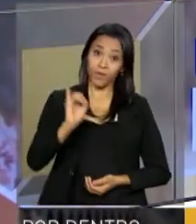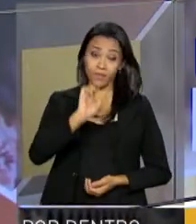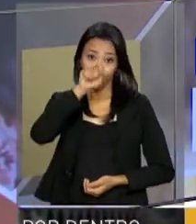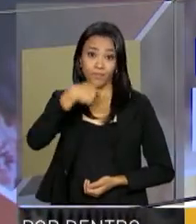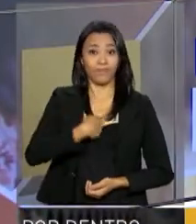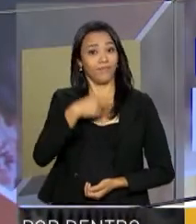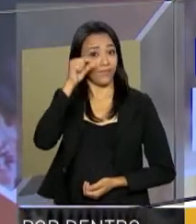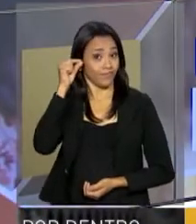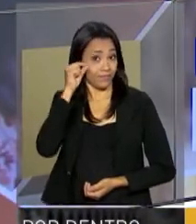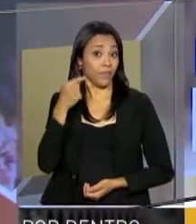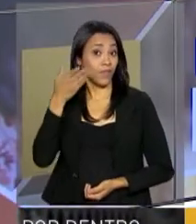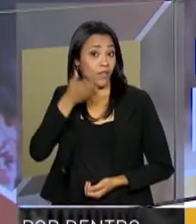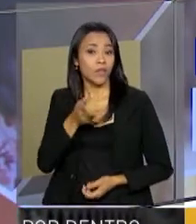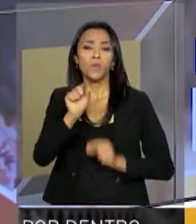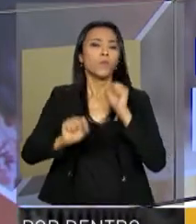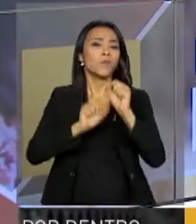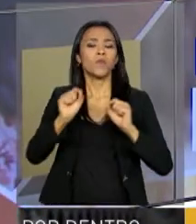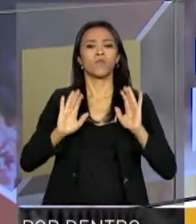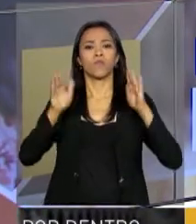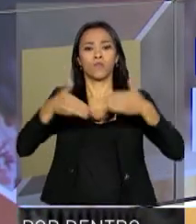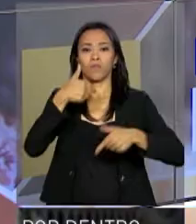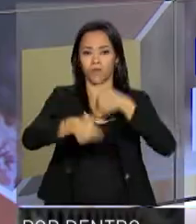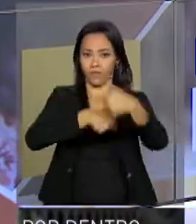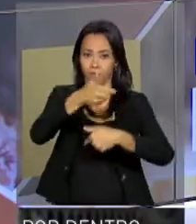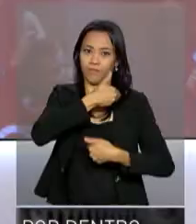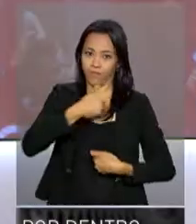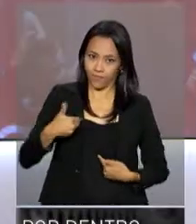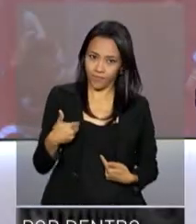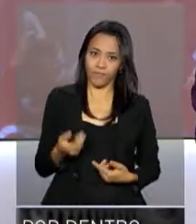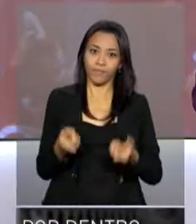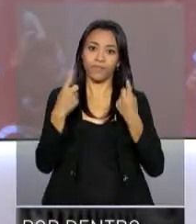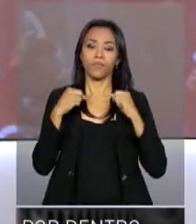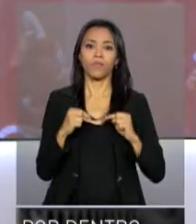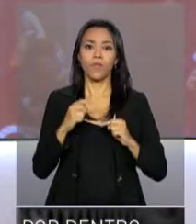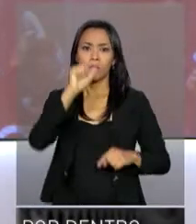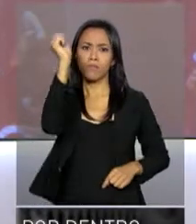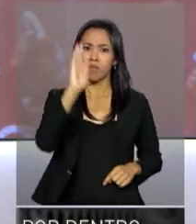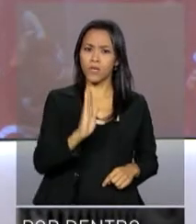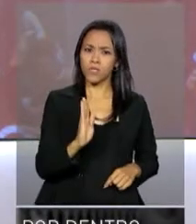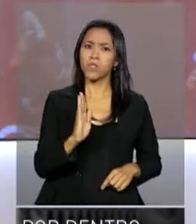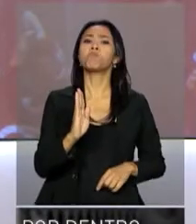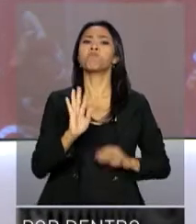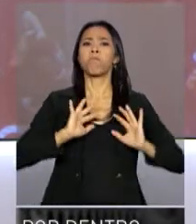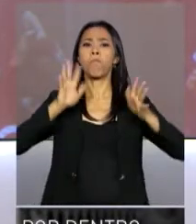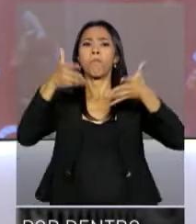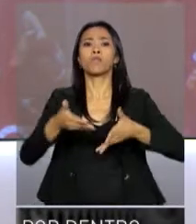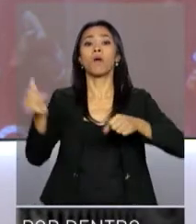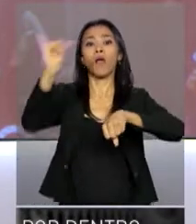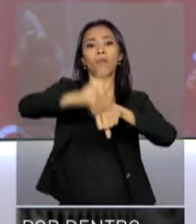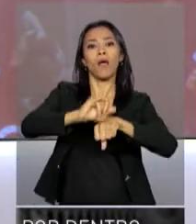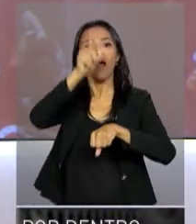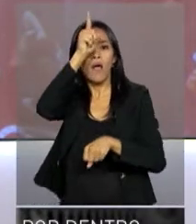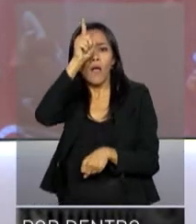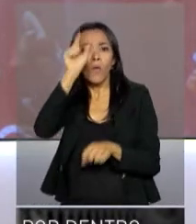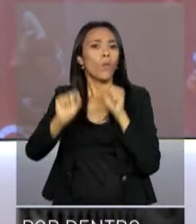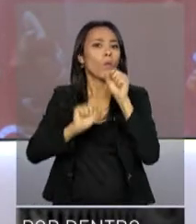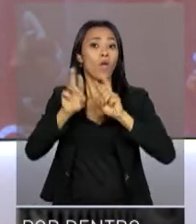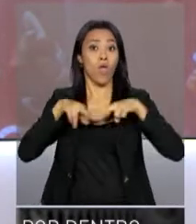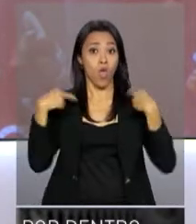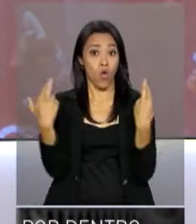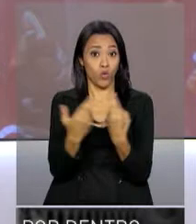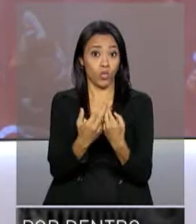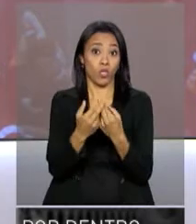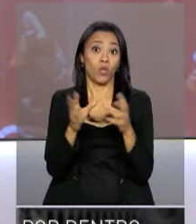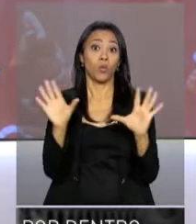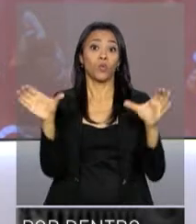eu sou Renata Corsini e esse é o programa Por Dentro do Governo. O Brasil participou em Berlim, na Alemanha, da reunião do Grupo